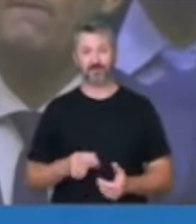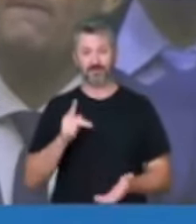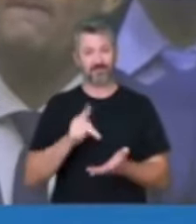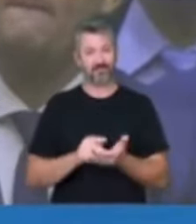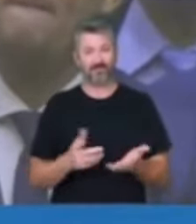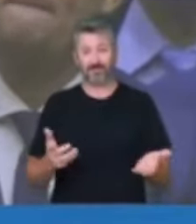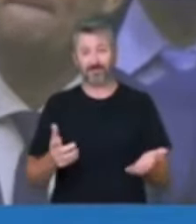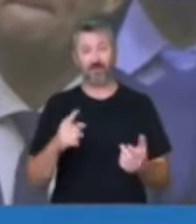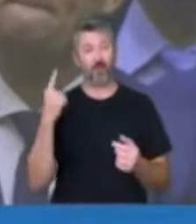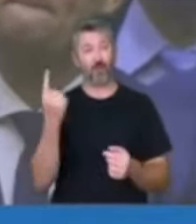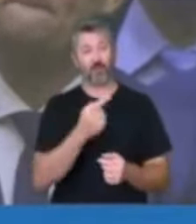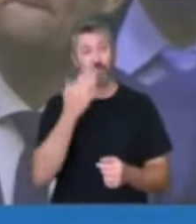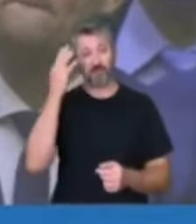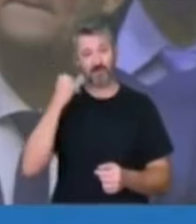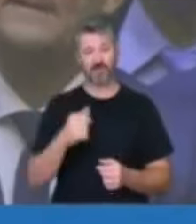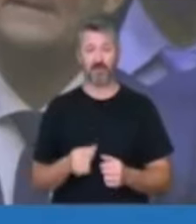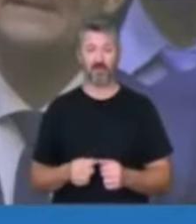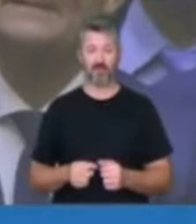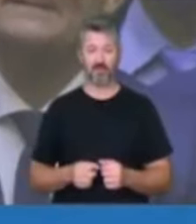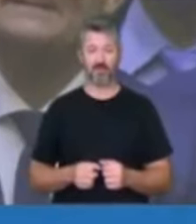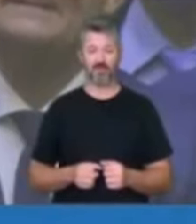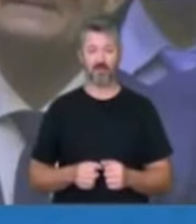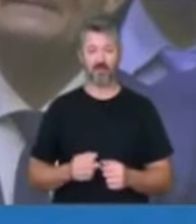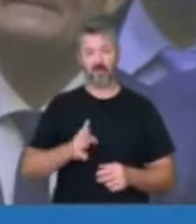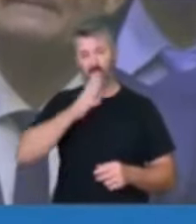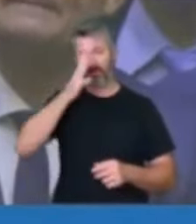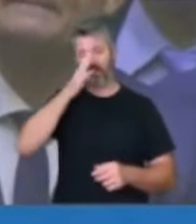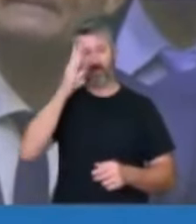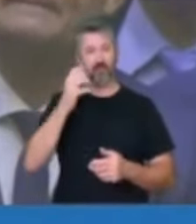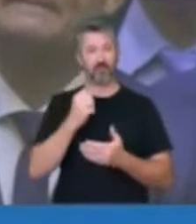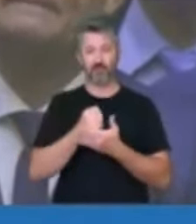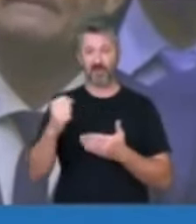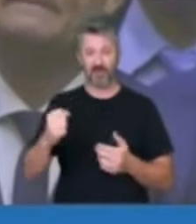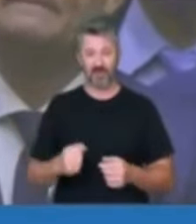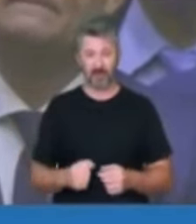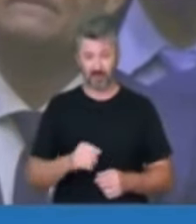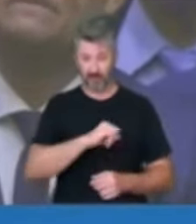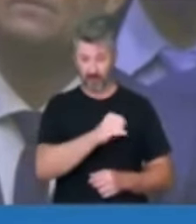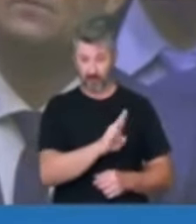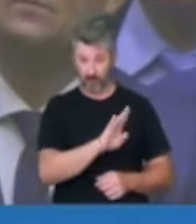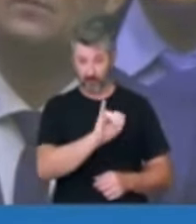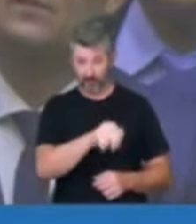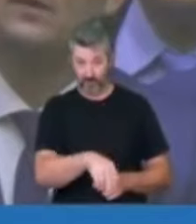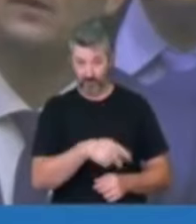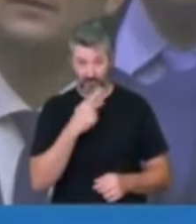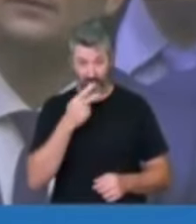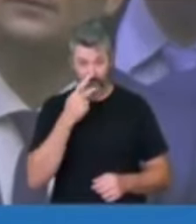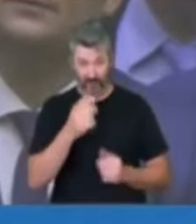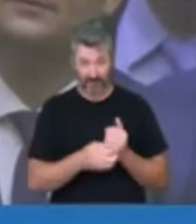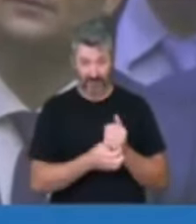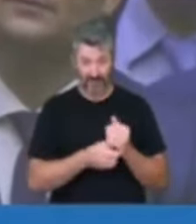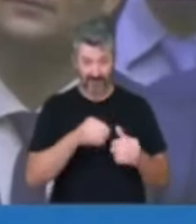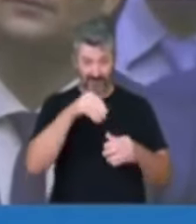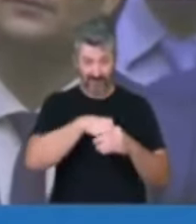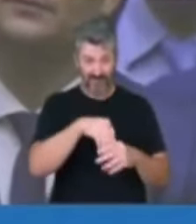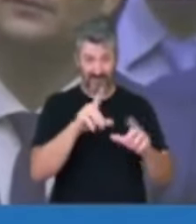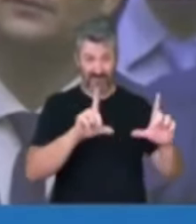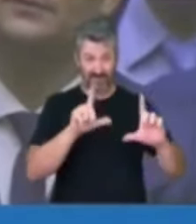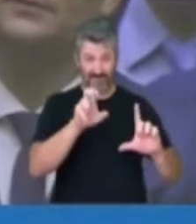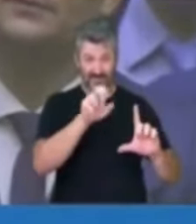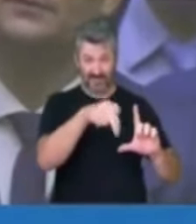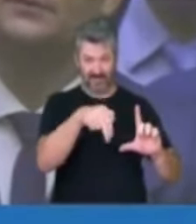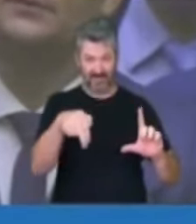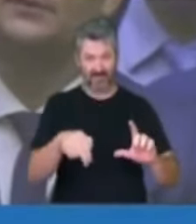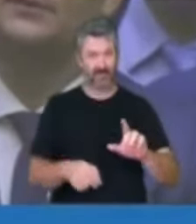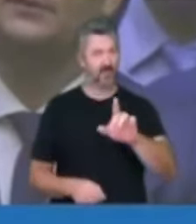o que todo mundo sabe é uma manifestação que foi longe de mais mas quando o Jobim fala isso com espaço na CNN que é uma grande mídia meus